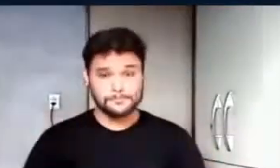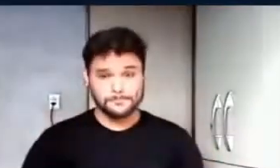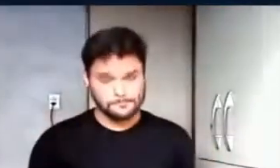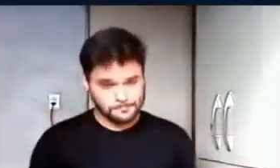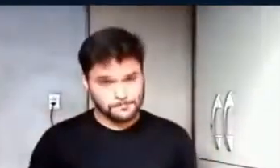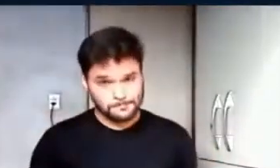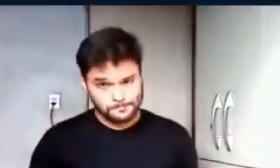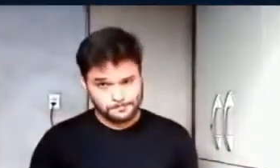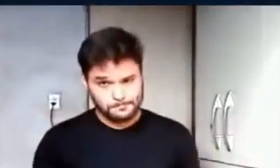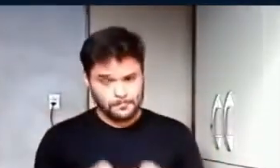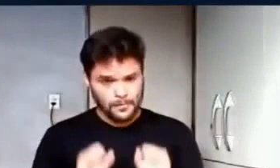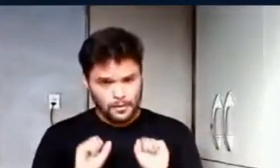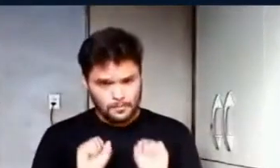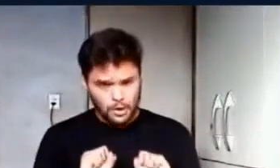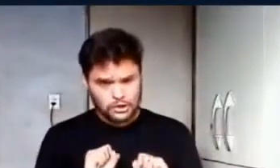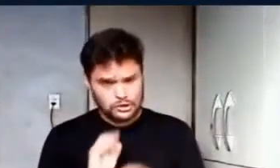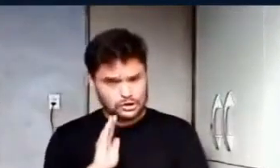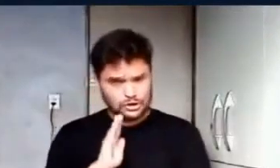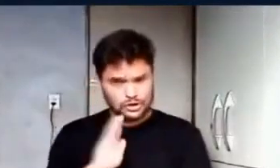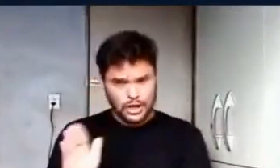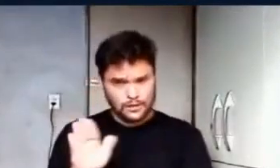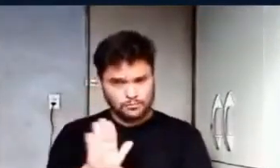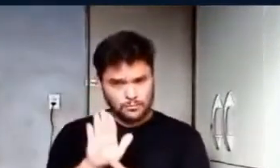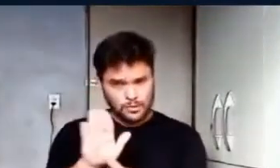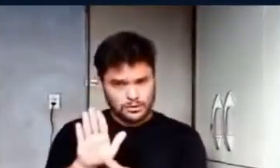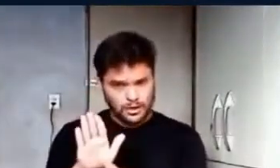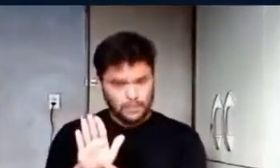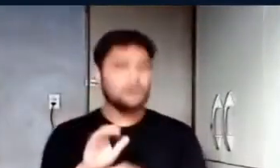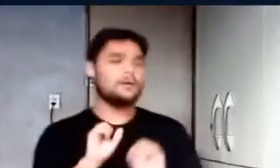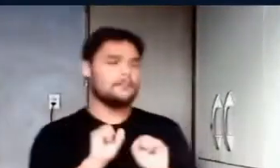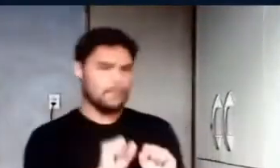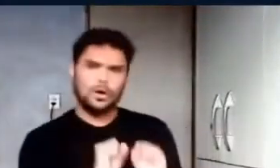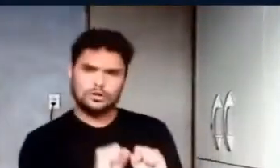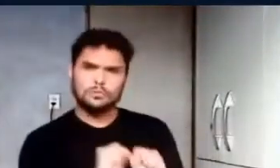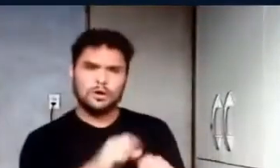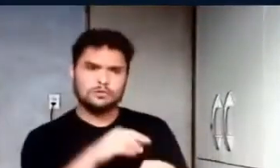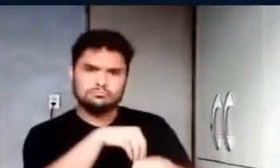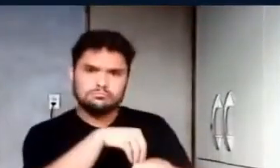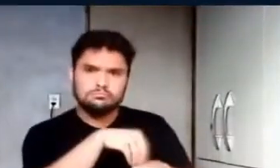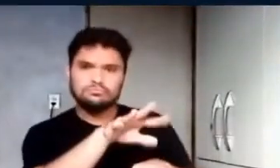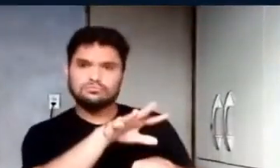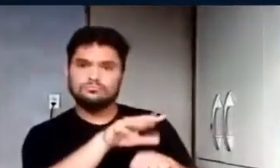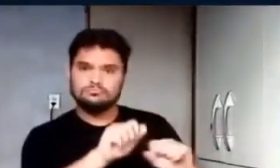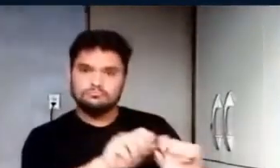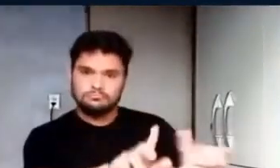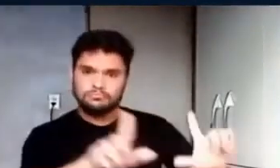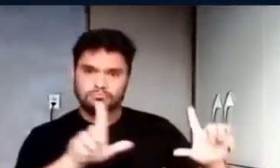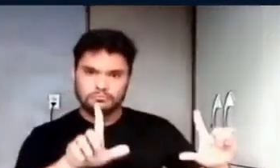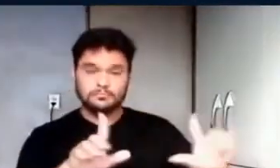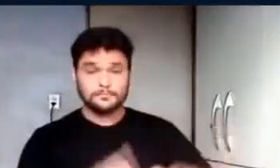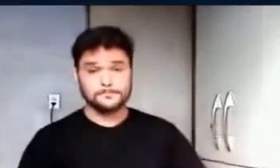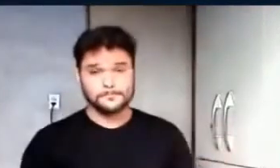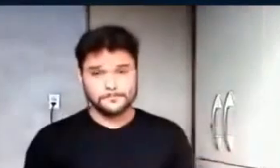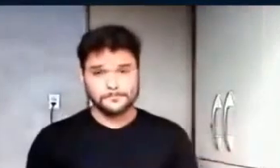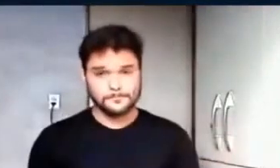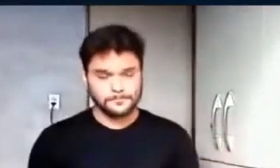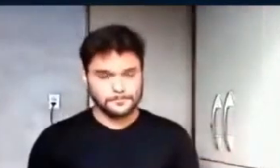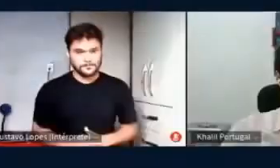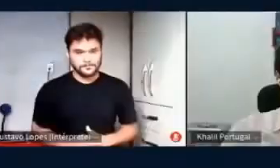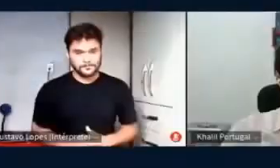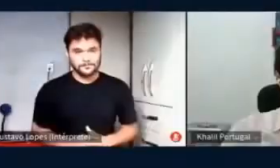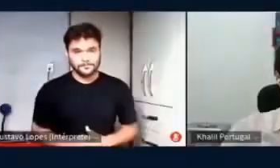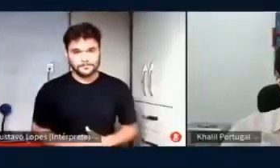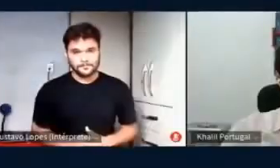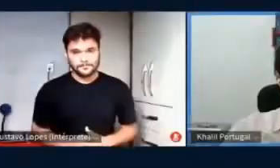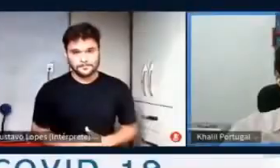Posso fazer aqui direto? Sim, pode clicar aí no compartilhar a tela. Ok. Aí, a